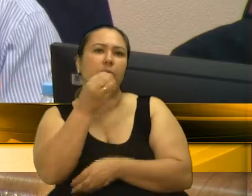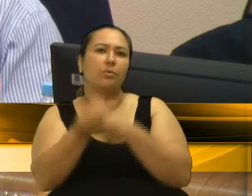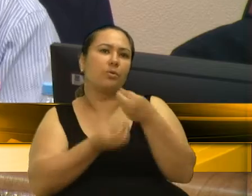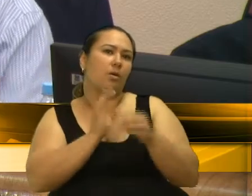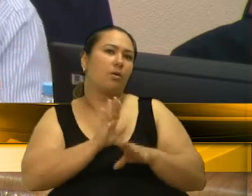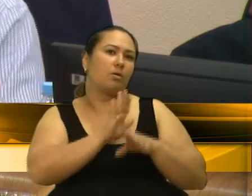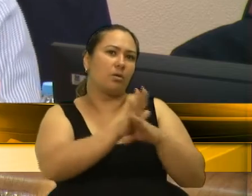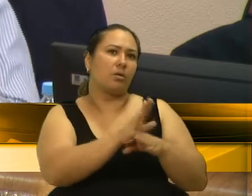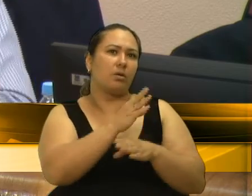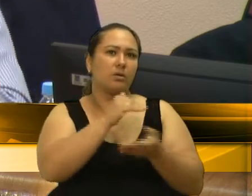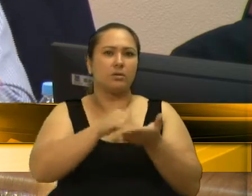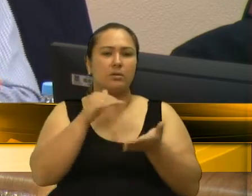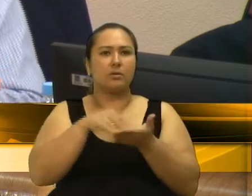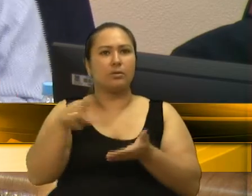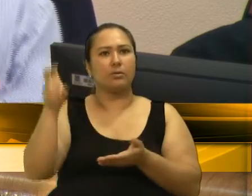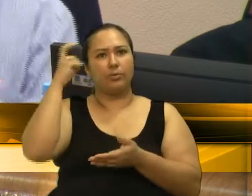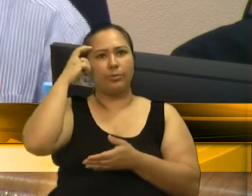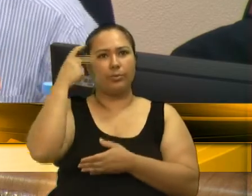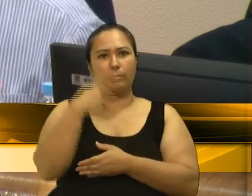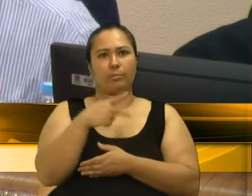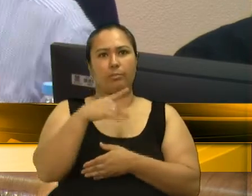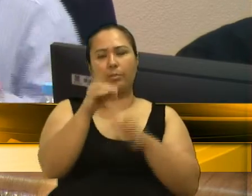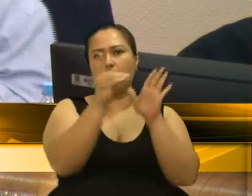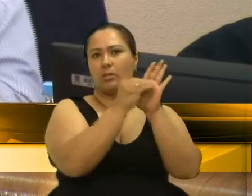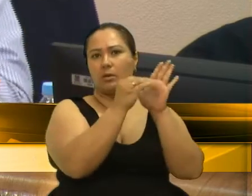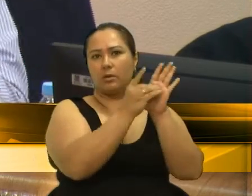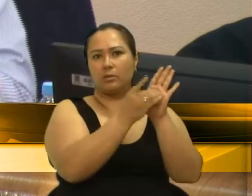Secretaria da Cultura para esse decreto?